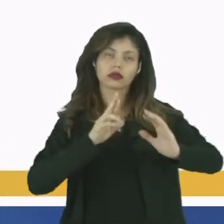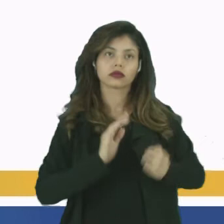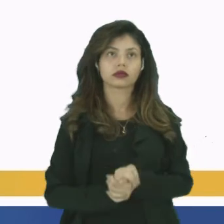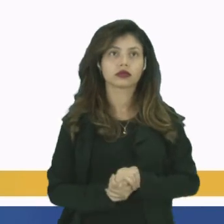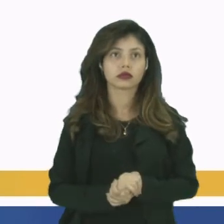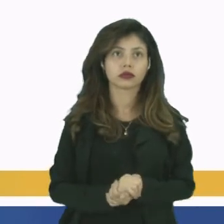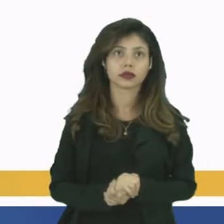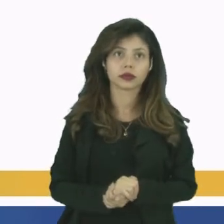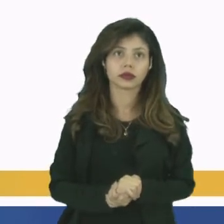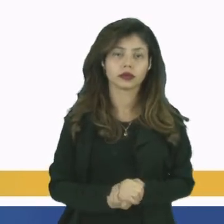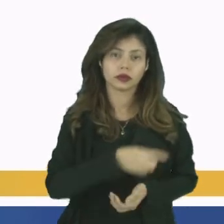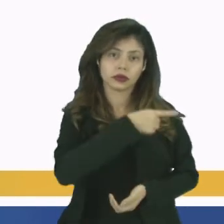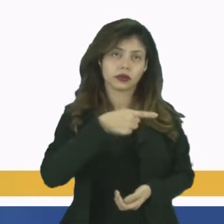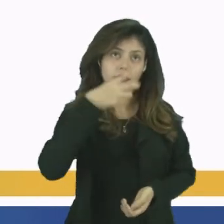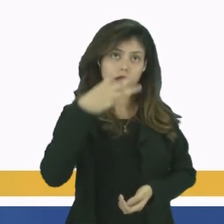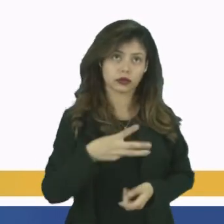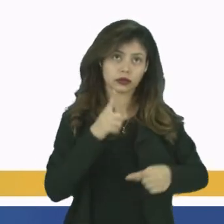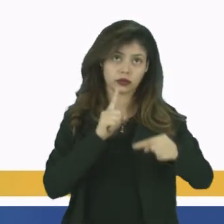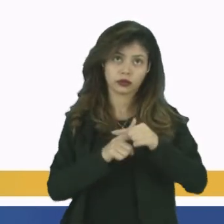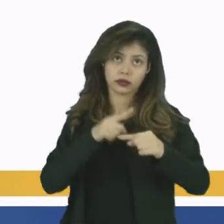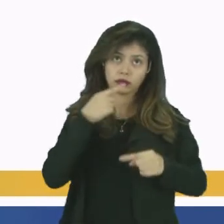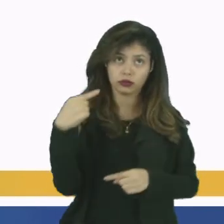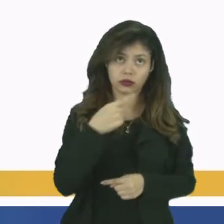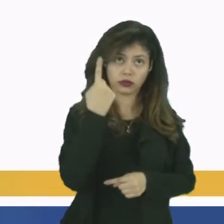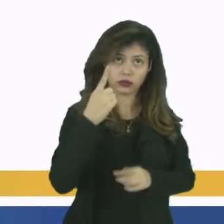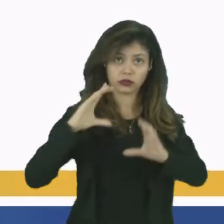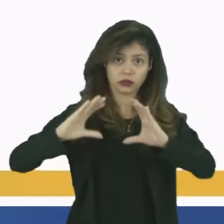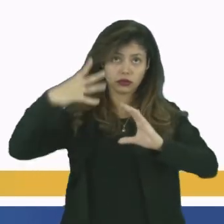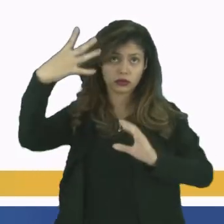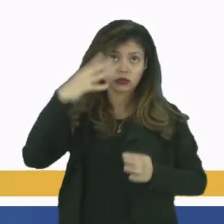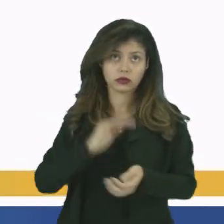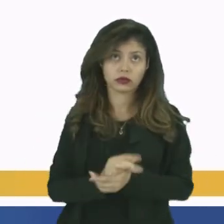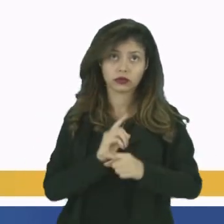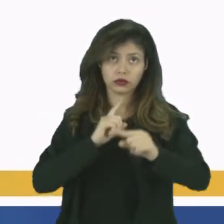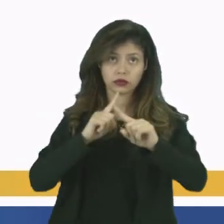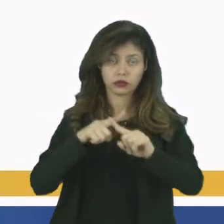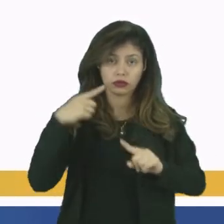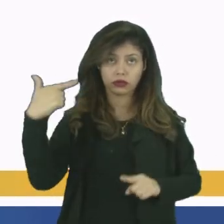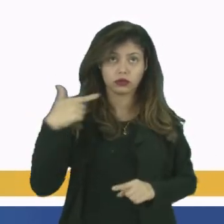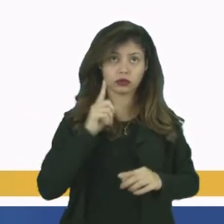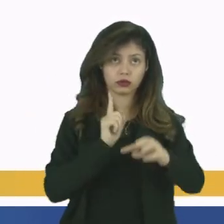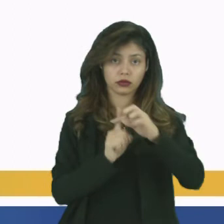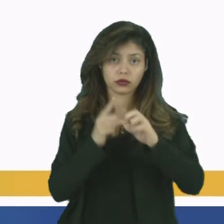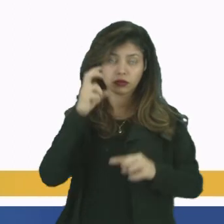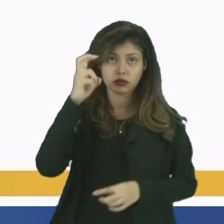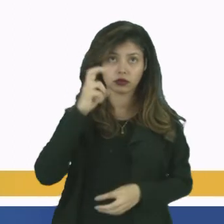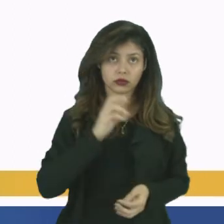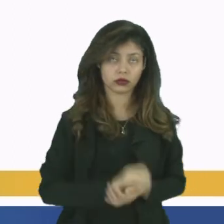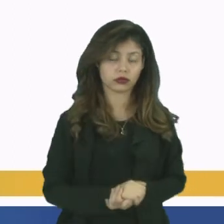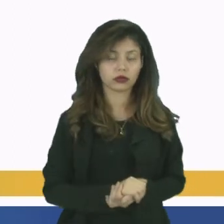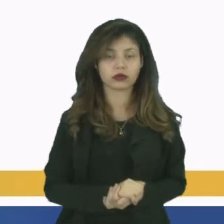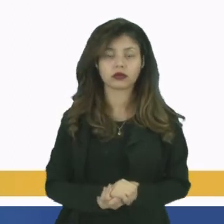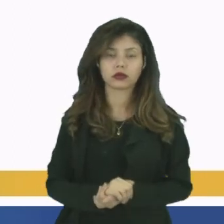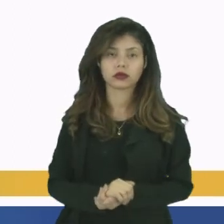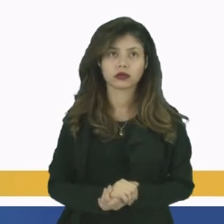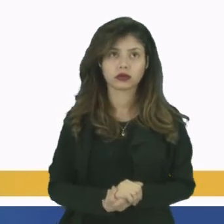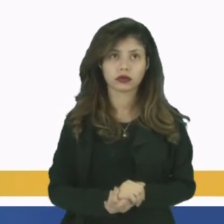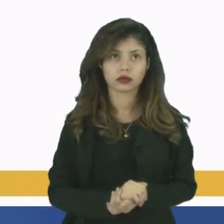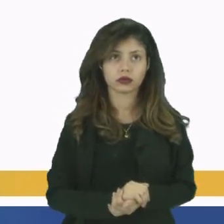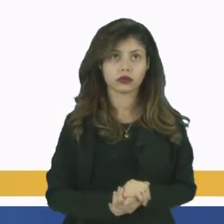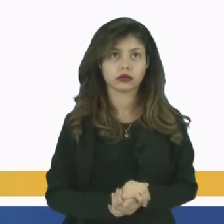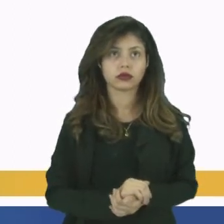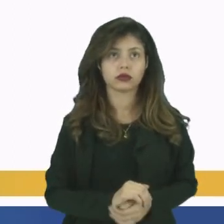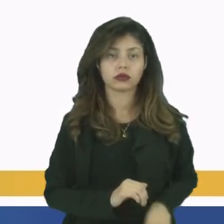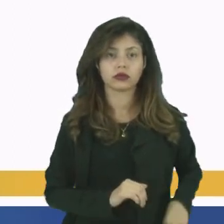ficará menos 3 menos 1 elevado à quarta potência, vezes 2, resultado dessa expressãozinha